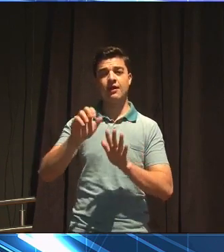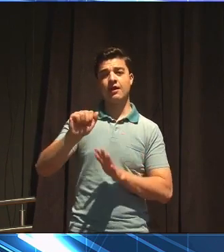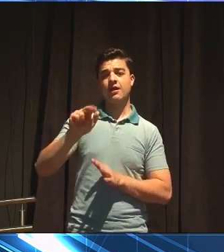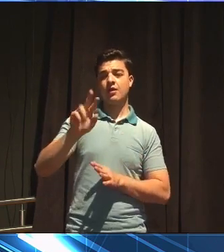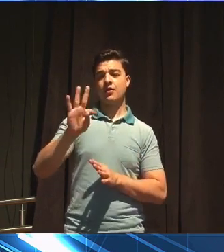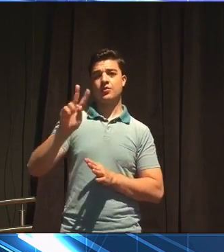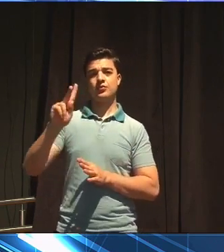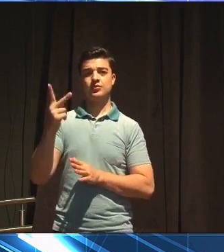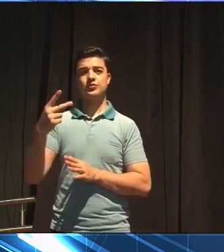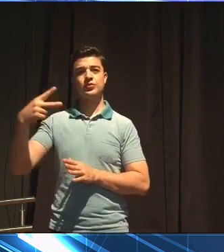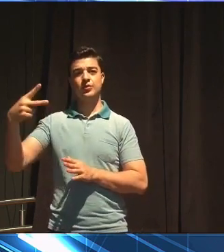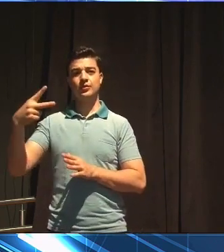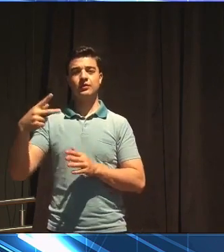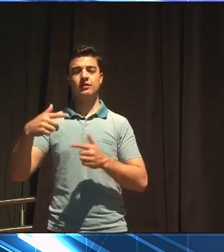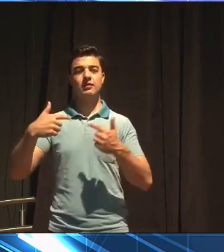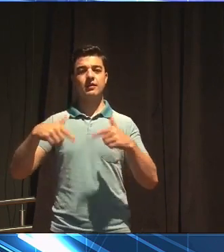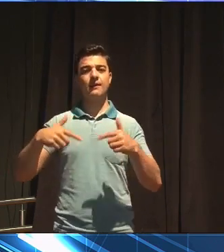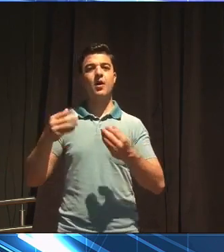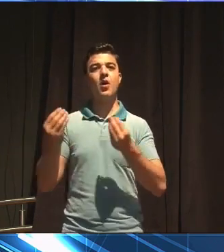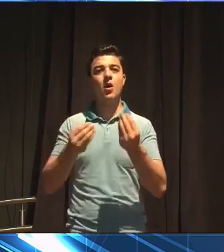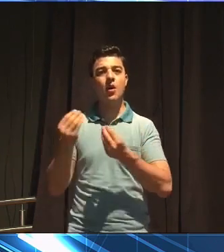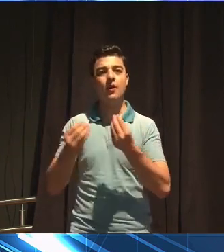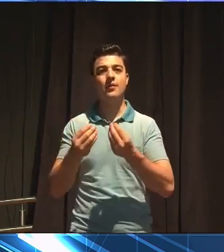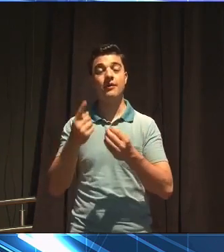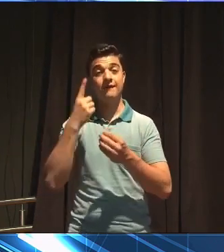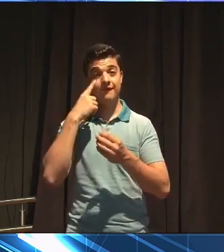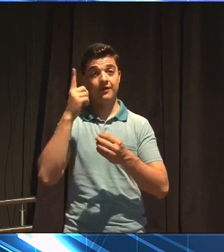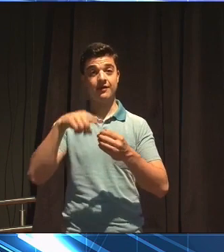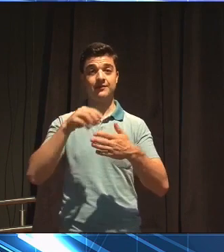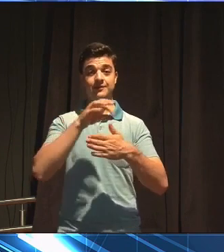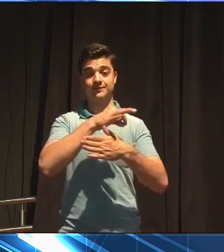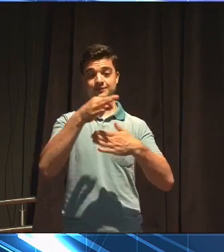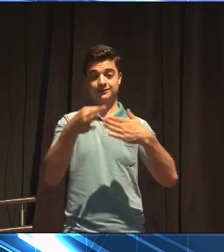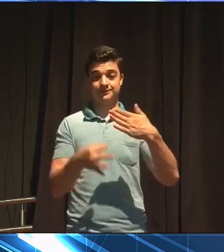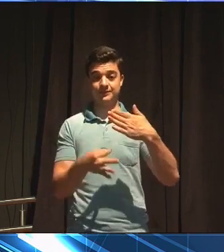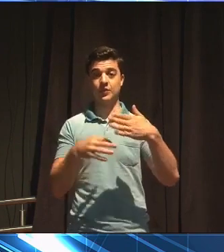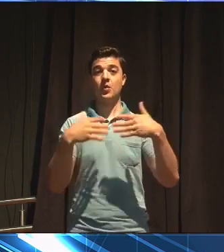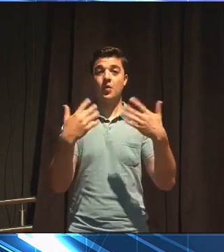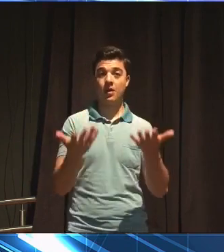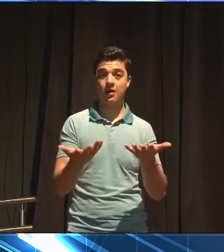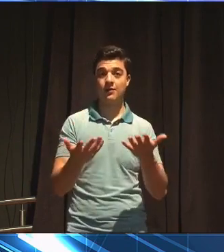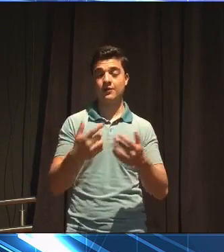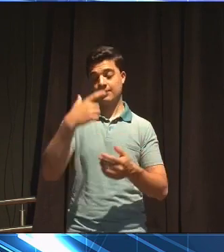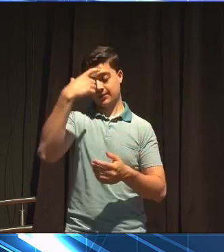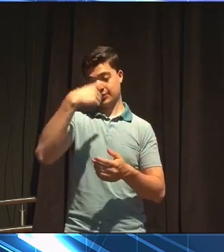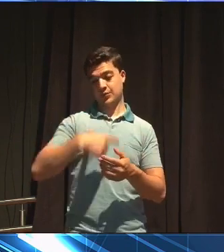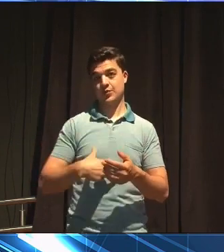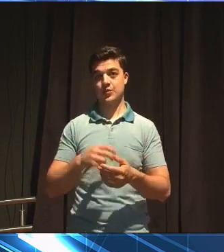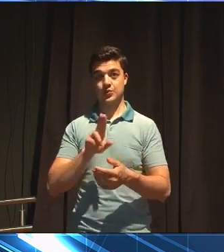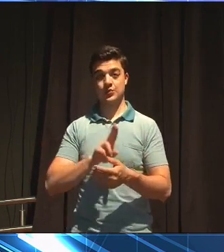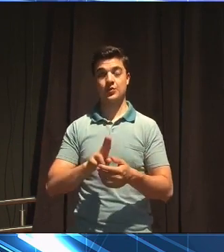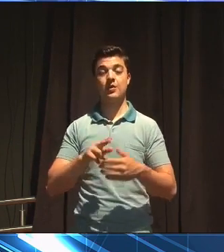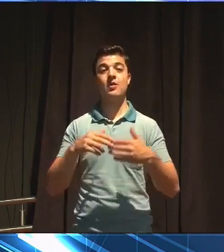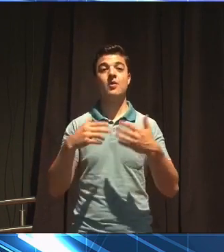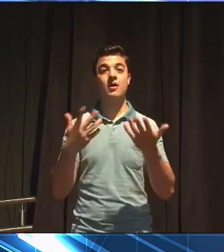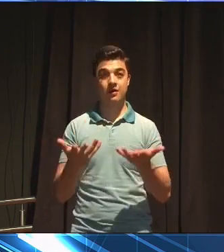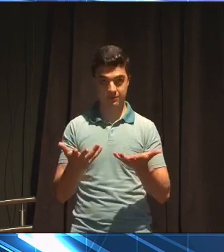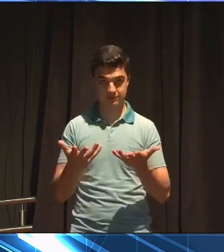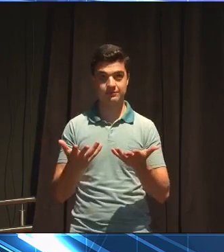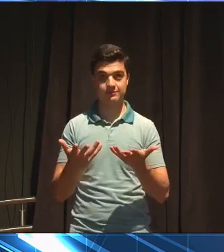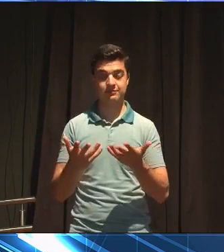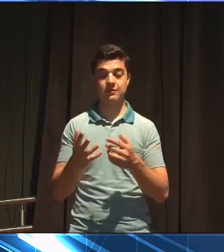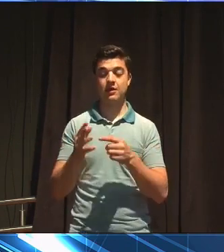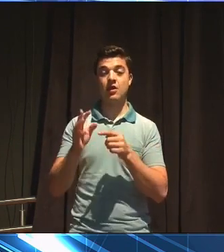trabalhar com escopos, qual que é o front-end que está acessando, qual que é o usuário, quais APIs ele quer consultar.